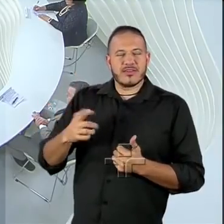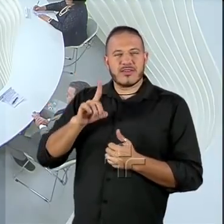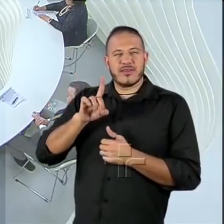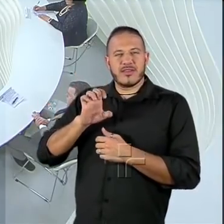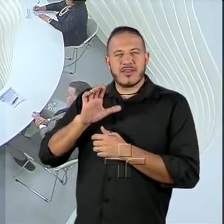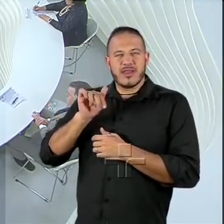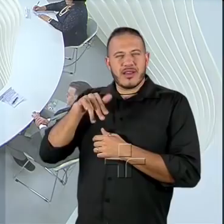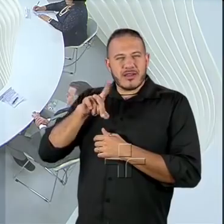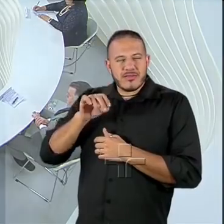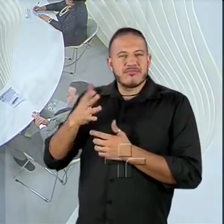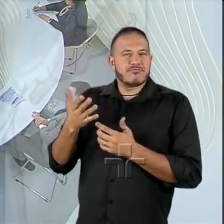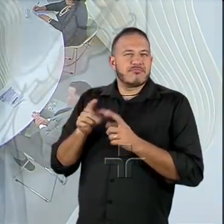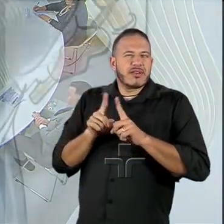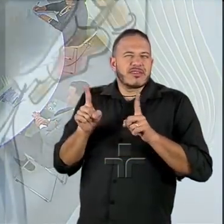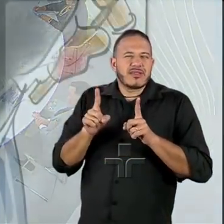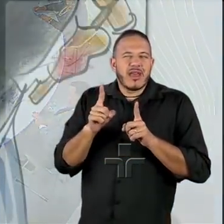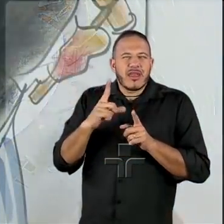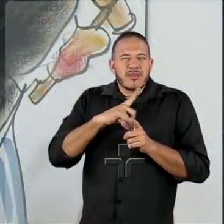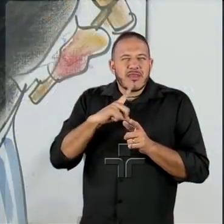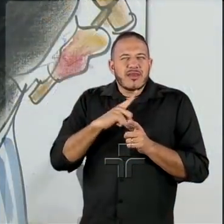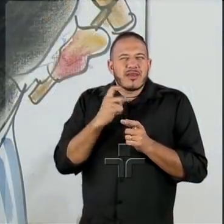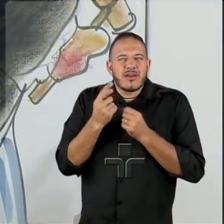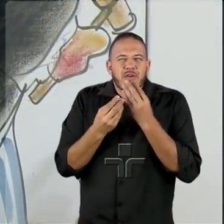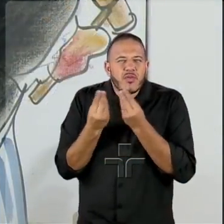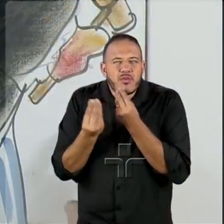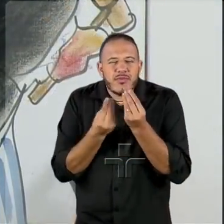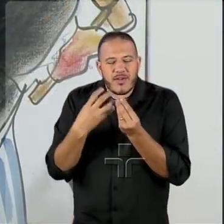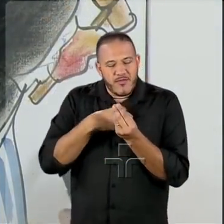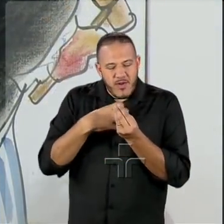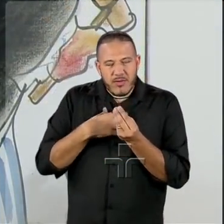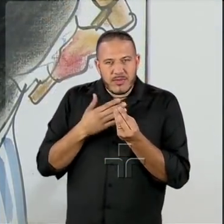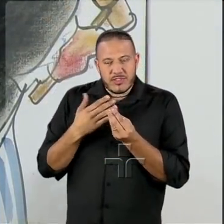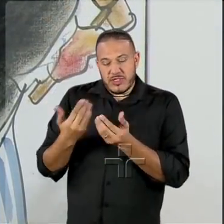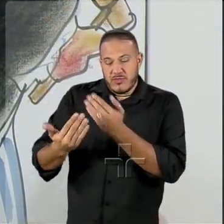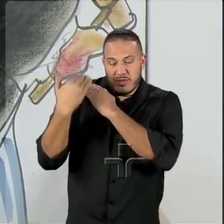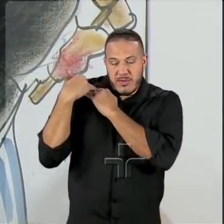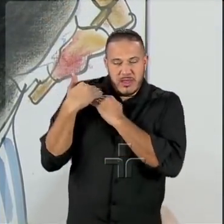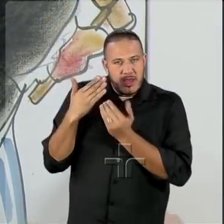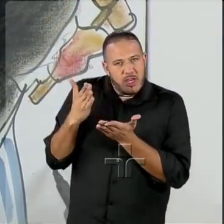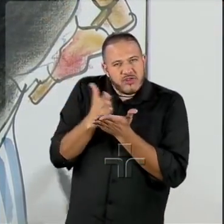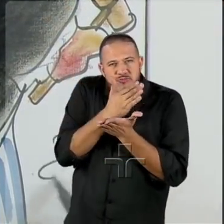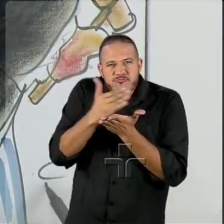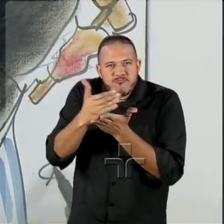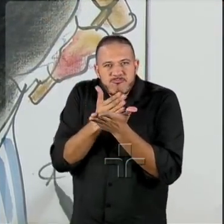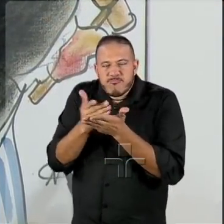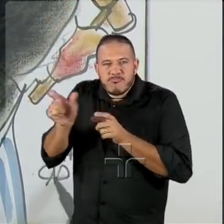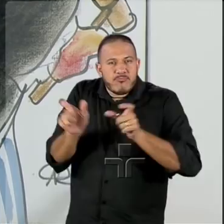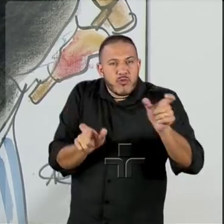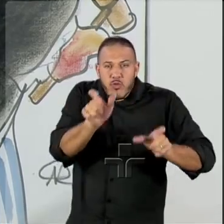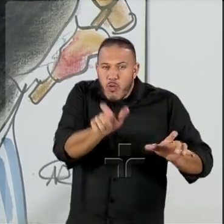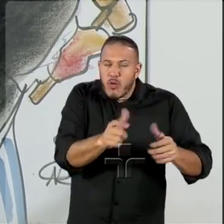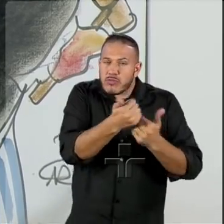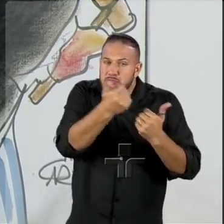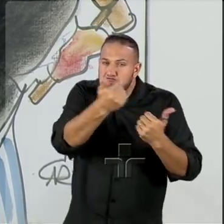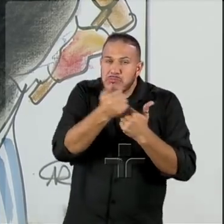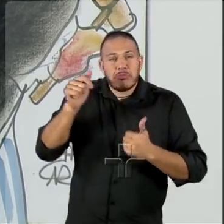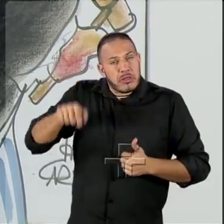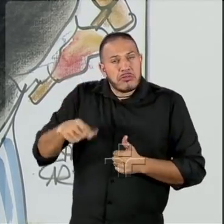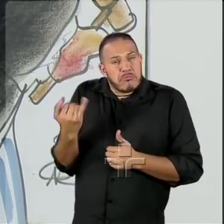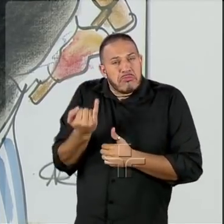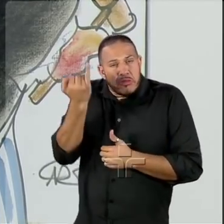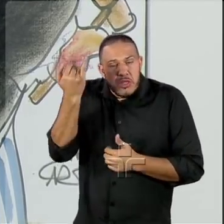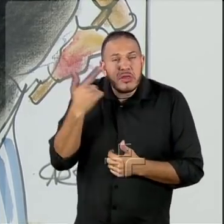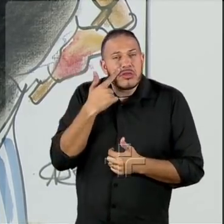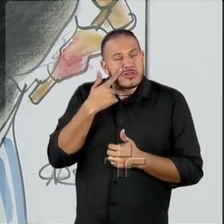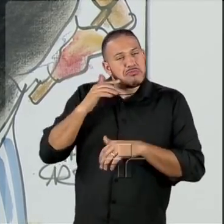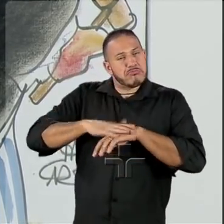ter alguma forma de partilha de responsabilidades com outros ministros seria extremamente salutar, democrático